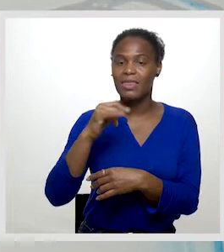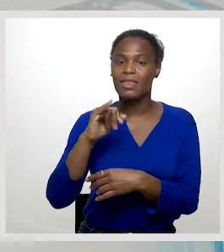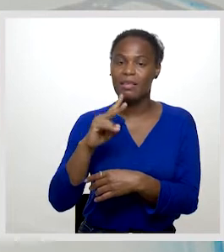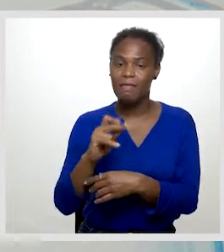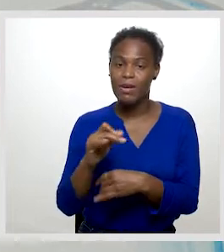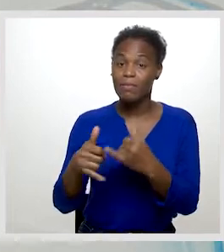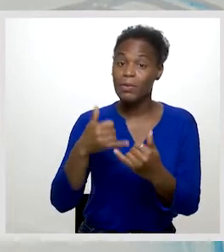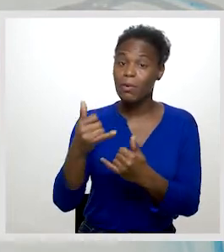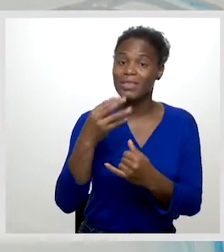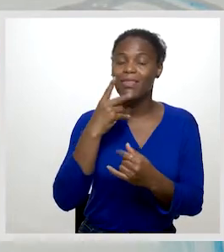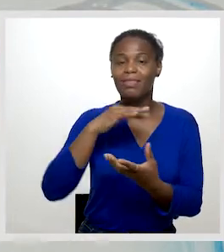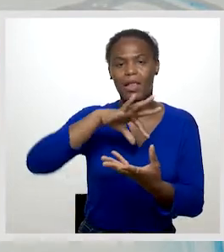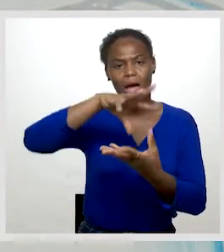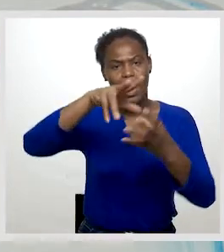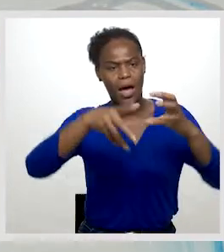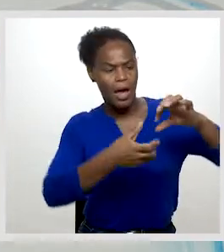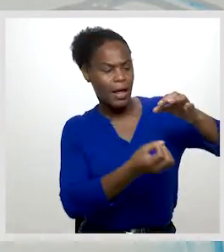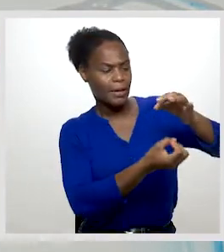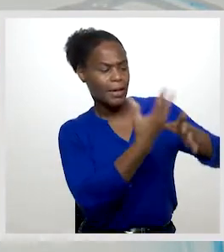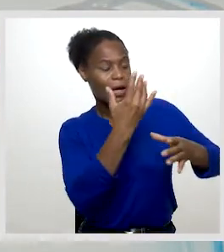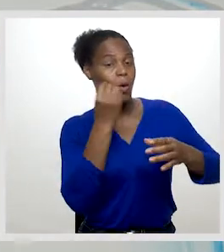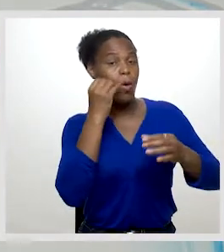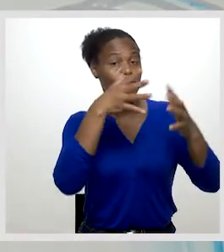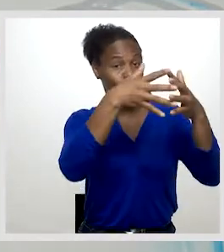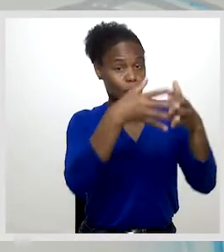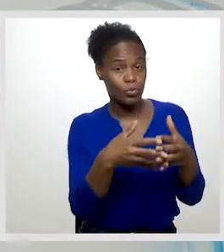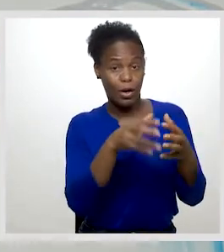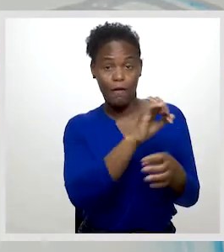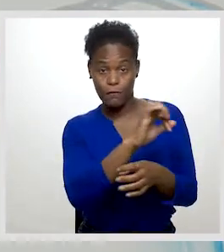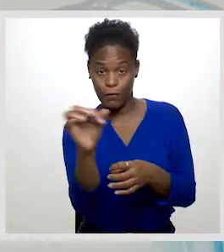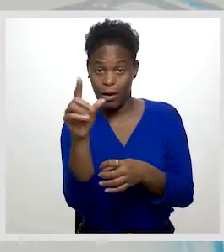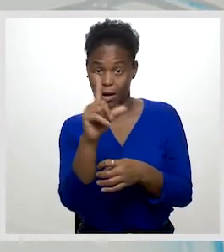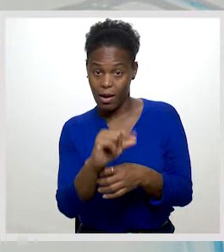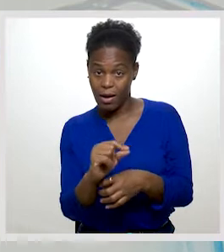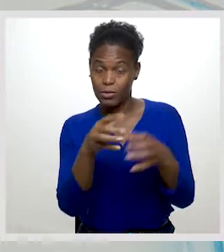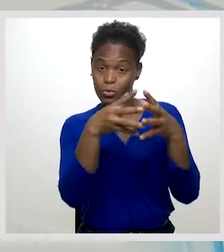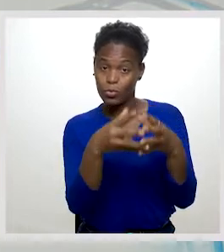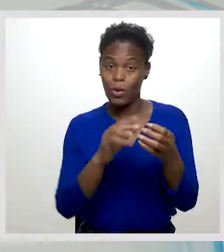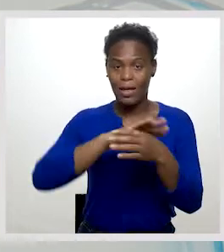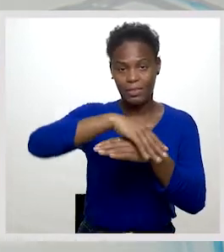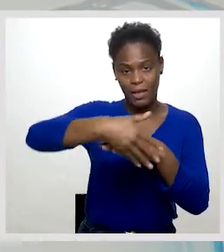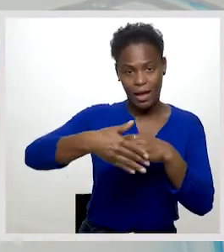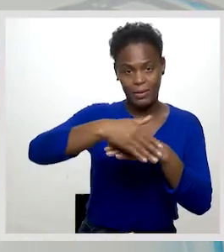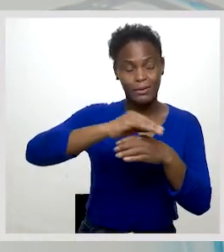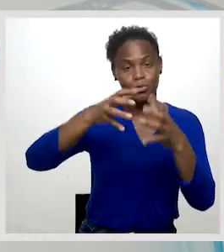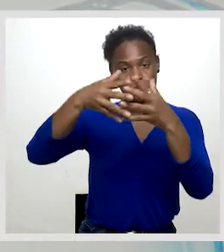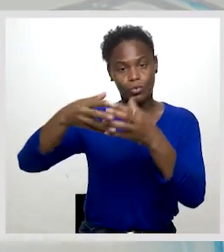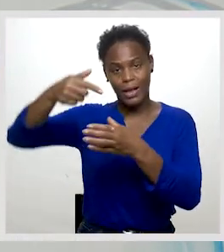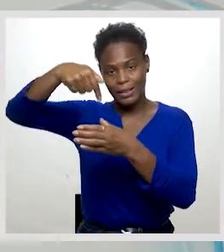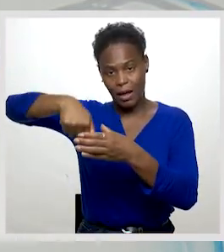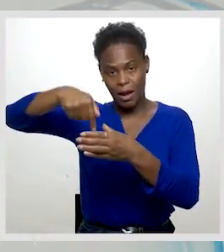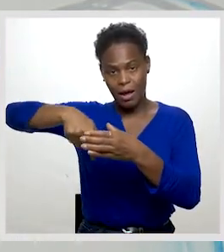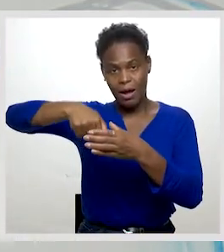da Terra, tanto da parte da Terra como da sua estrutura propriamente dita, estrutura externa e